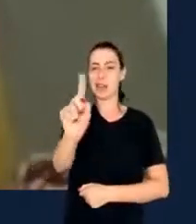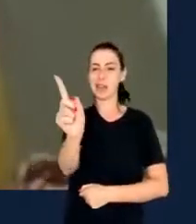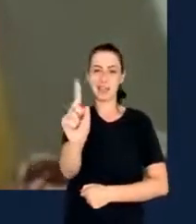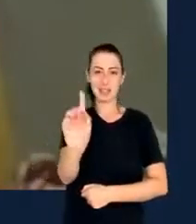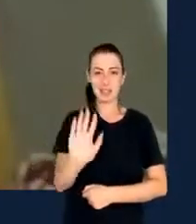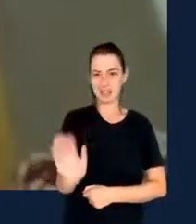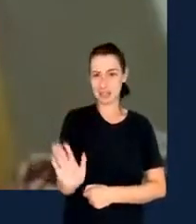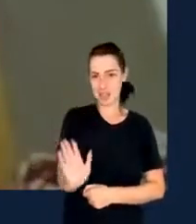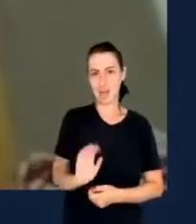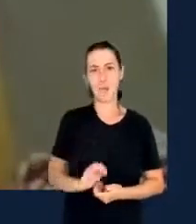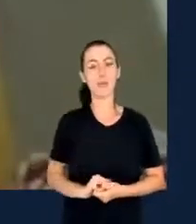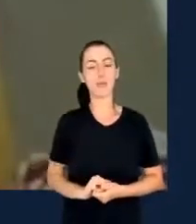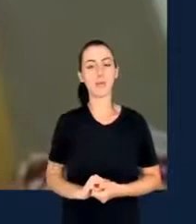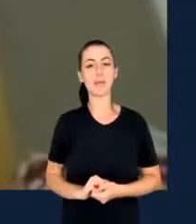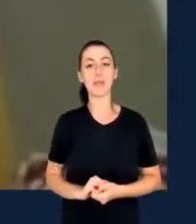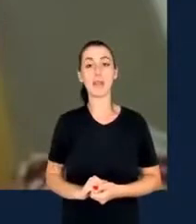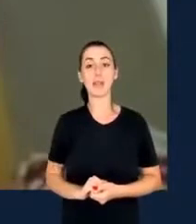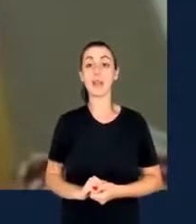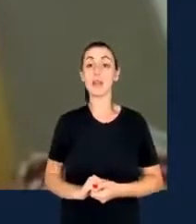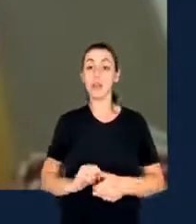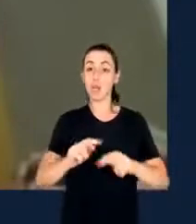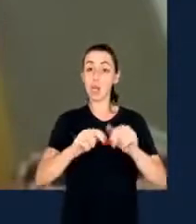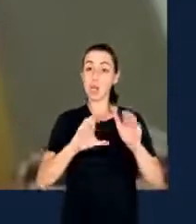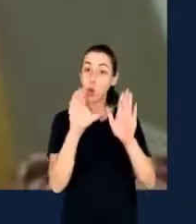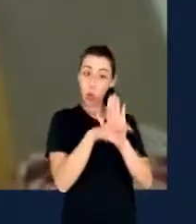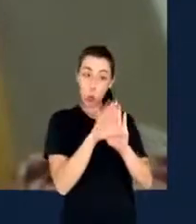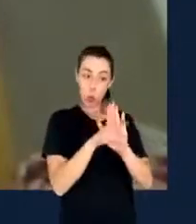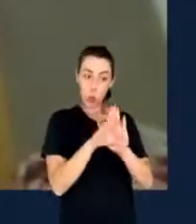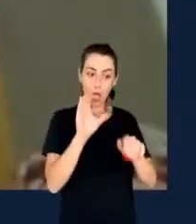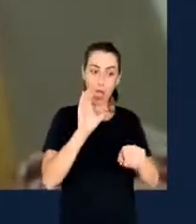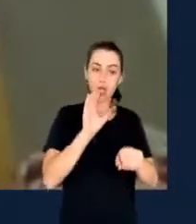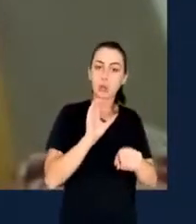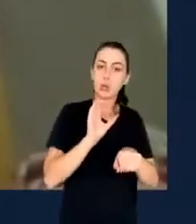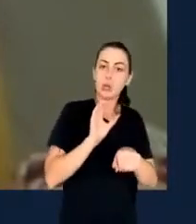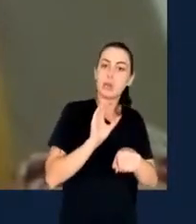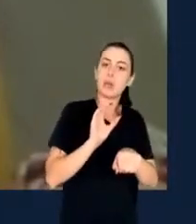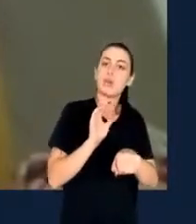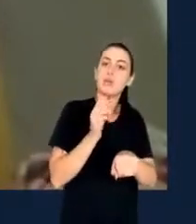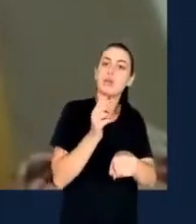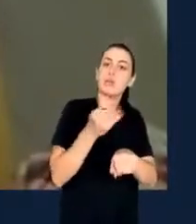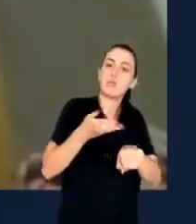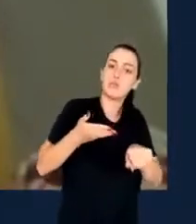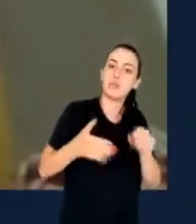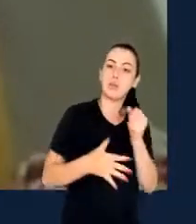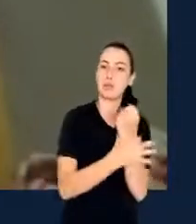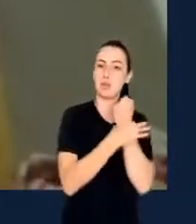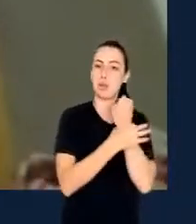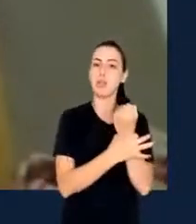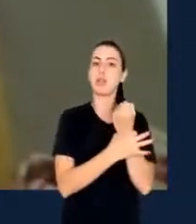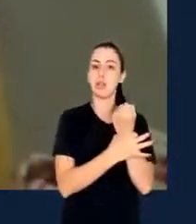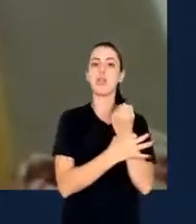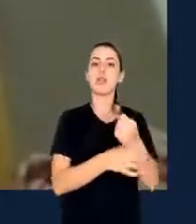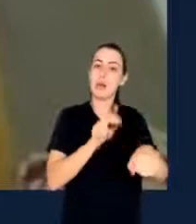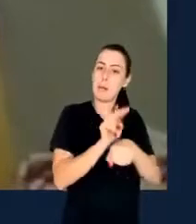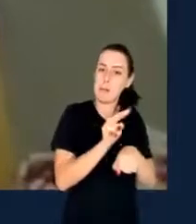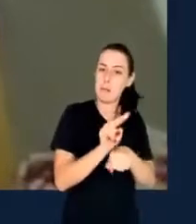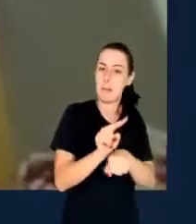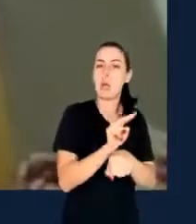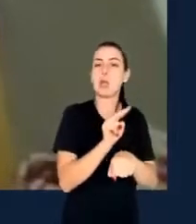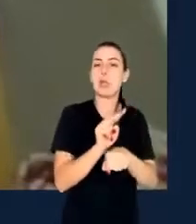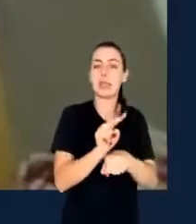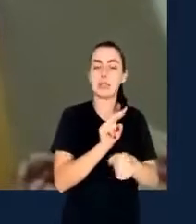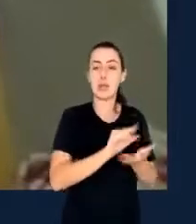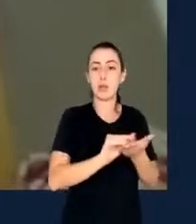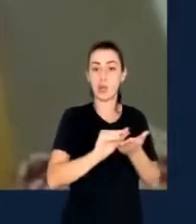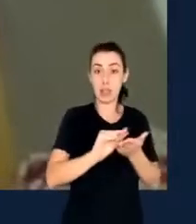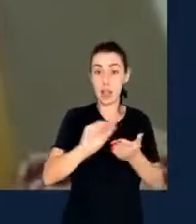assim que o conceito de proteção de dados na normativa brasileira a primeira vez que ele aparece É Na